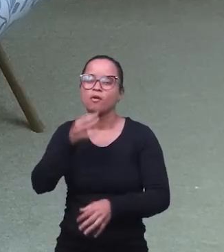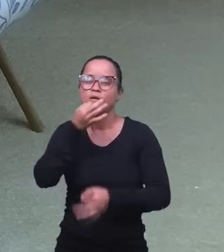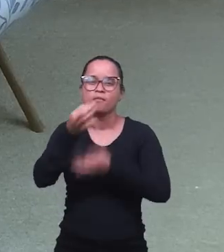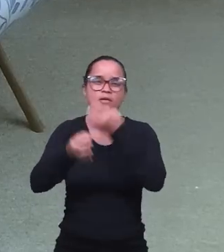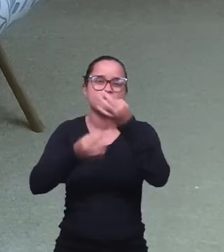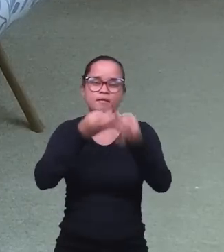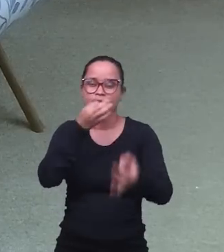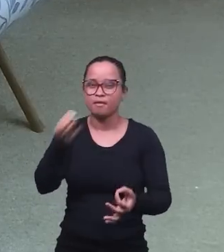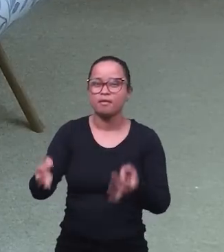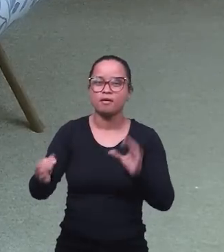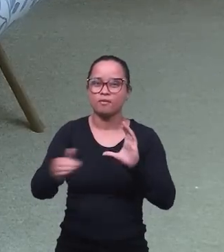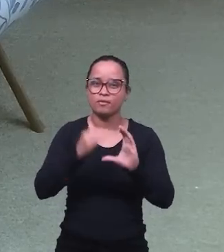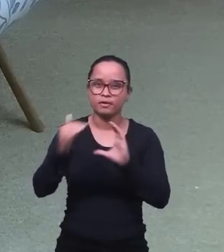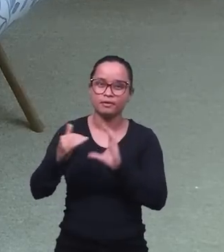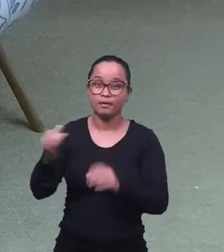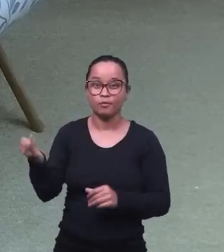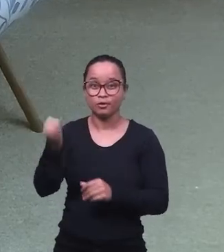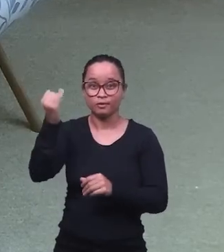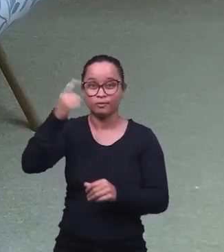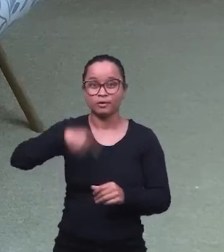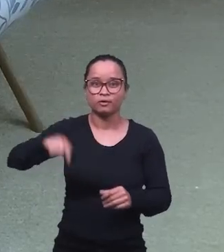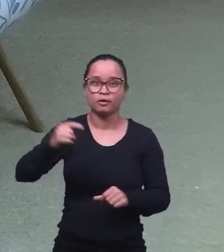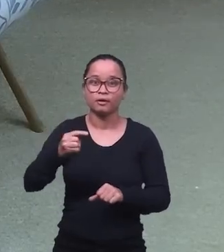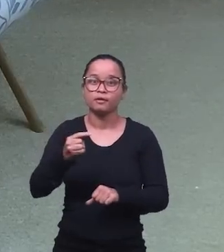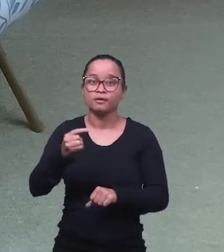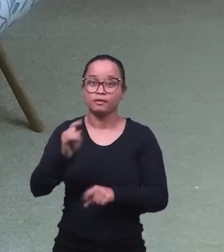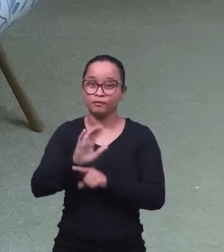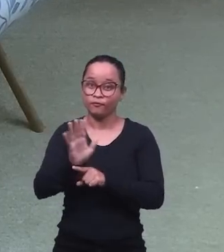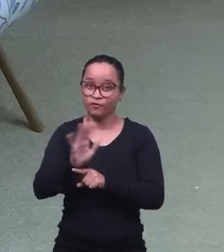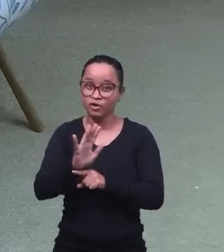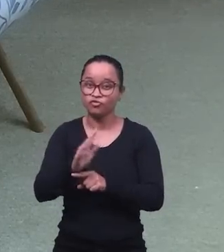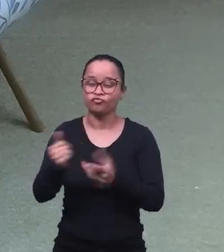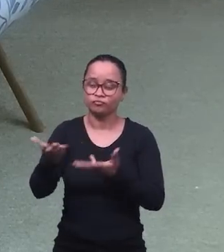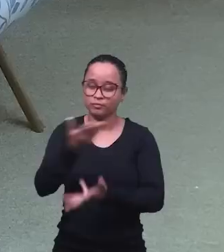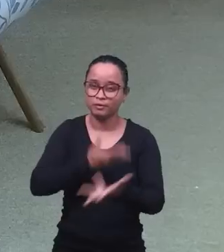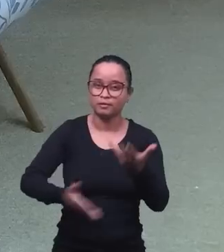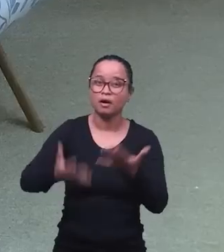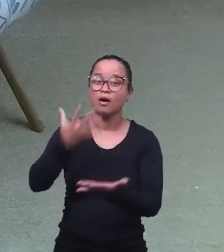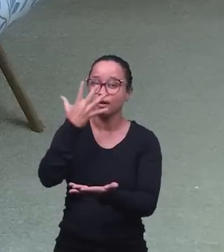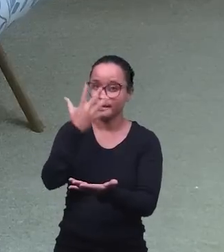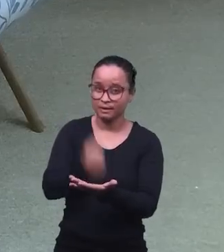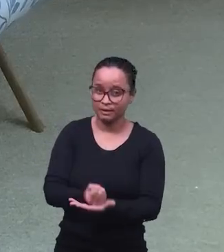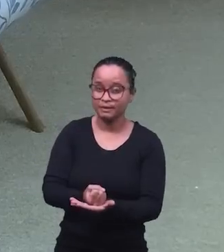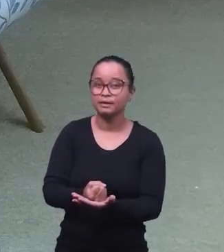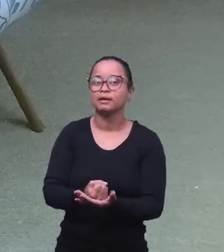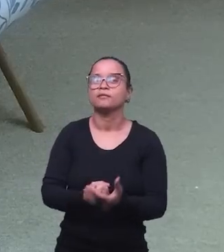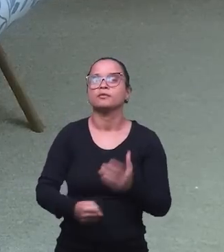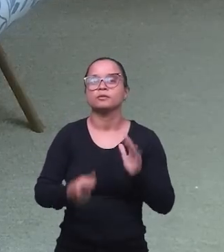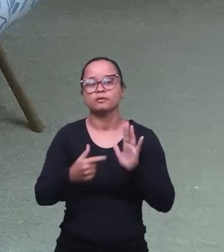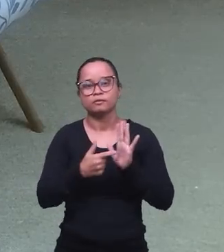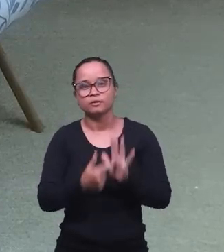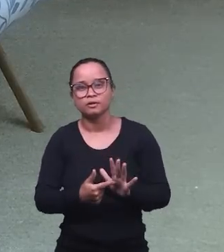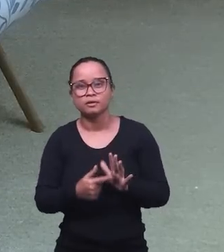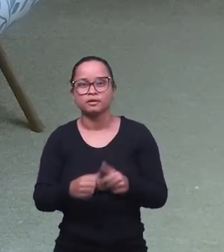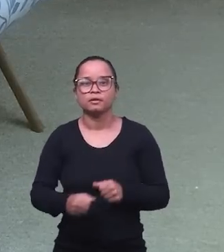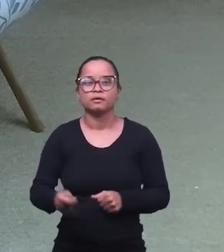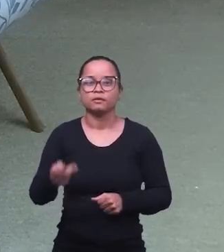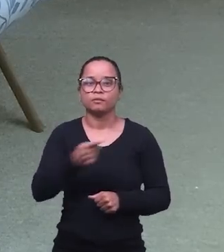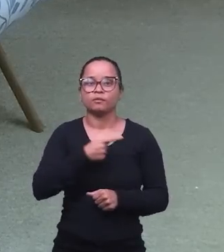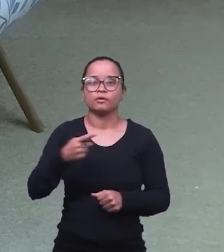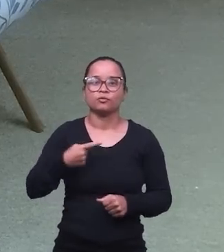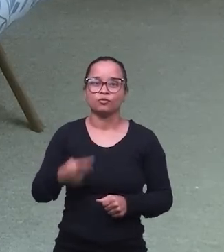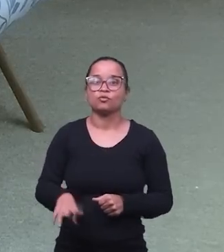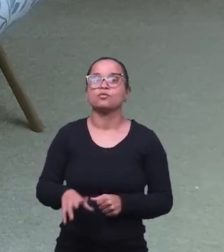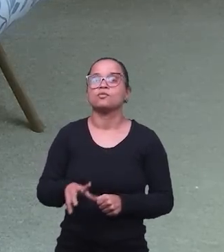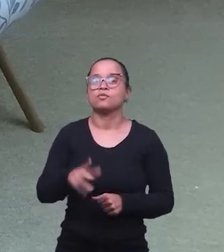seus comentários, são importantes para nós. Grave o seu vídeo com a sua participação também, para ser exibido. Programa do